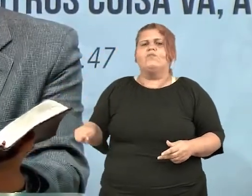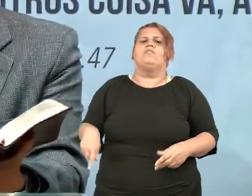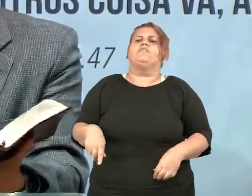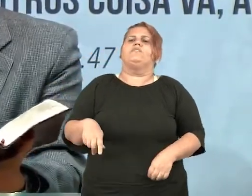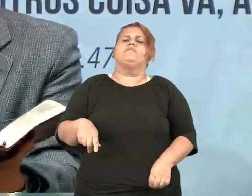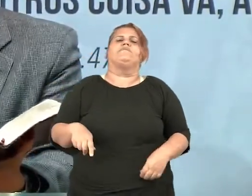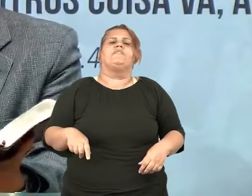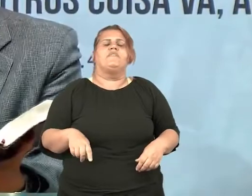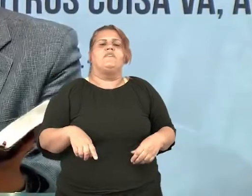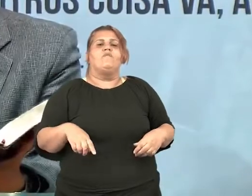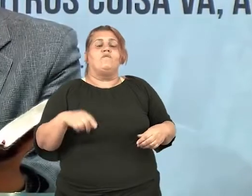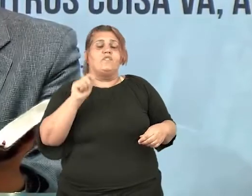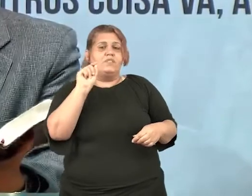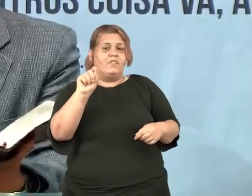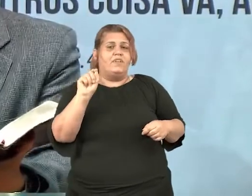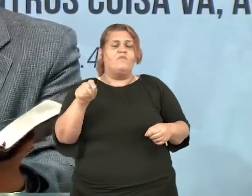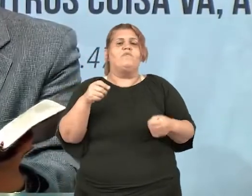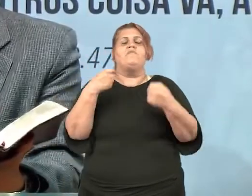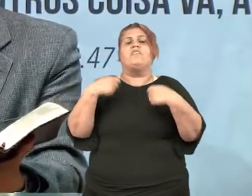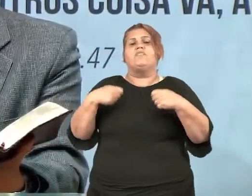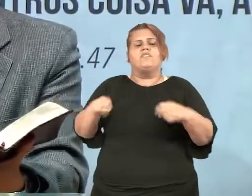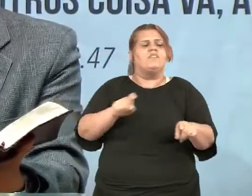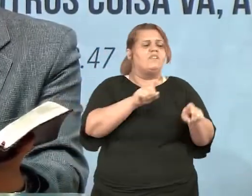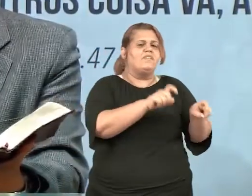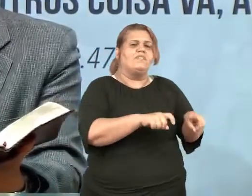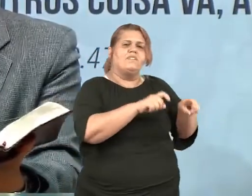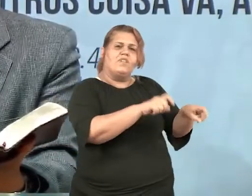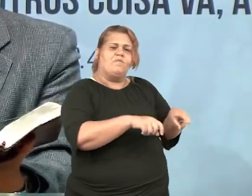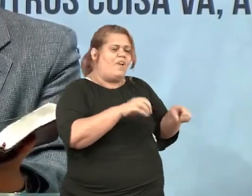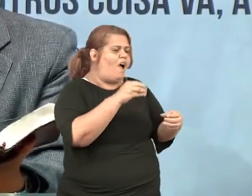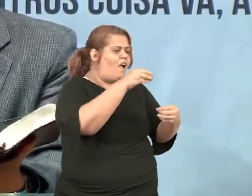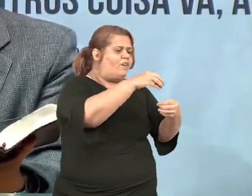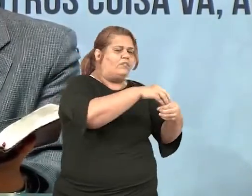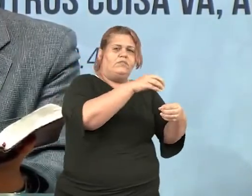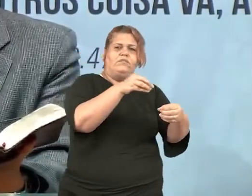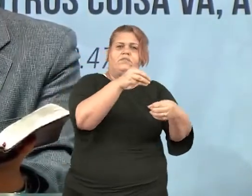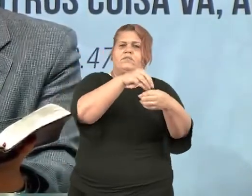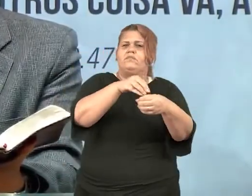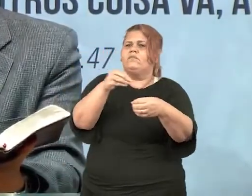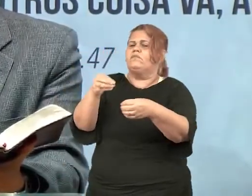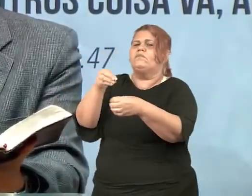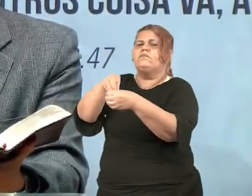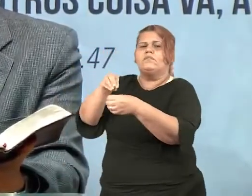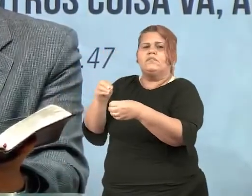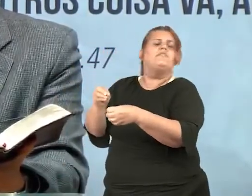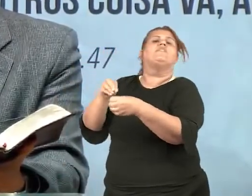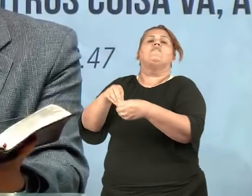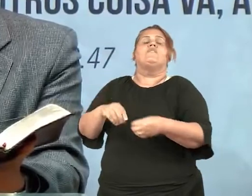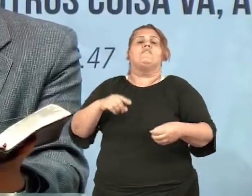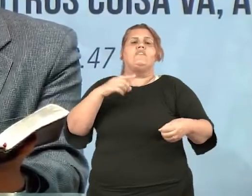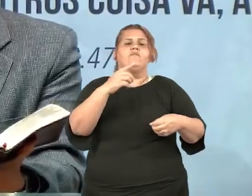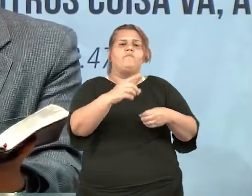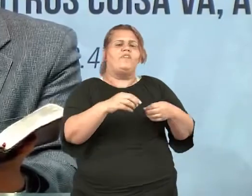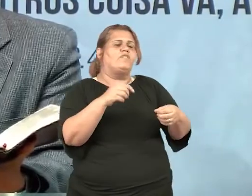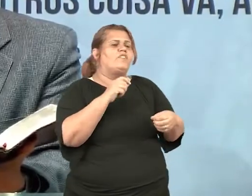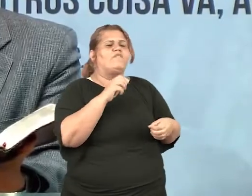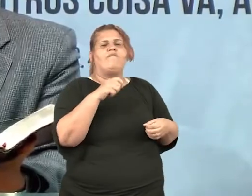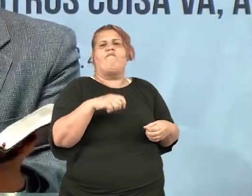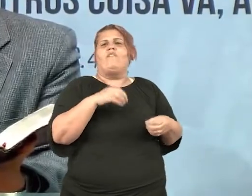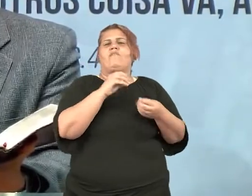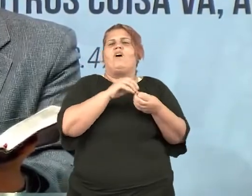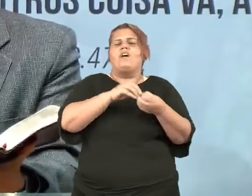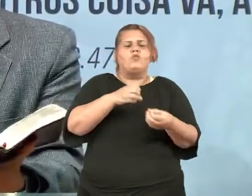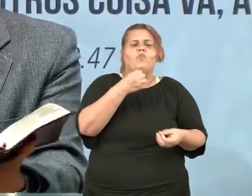você precisa semear também essas outras sementes, lançar o seu pão sobre as águas, e na medida que você vai fazendo o bem, Deus